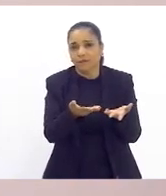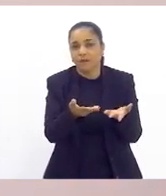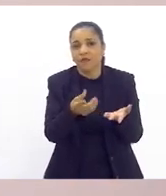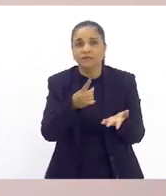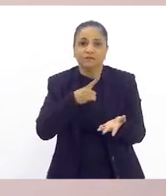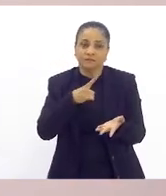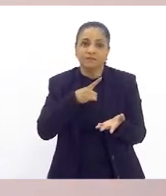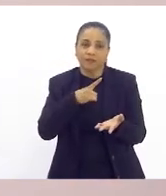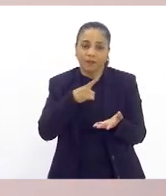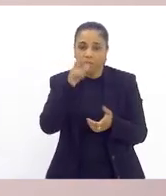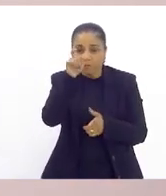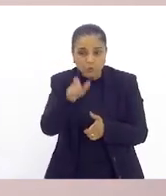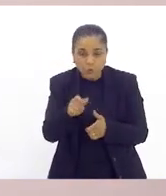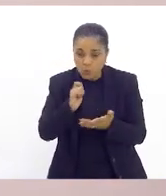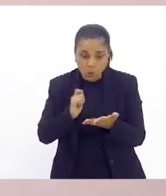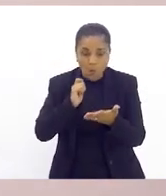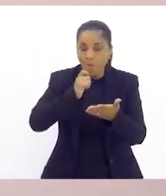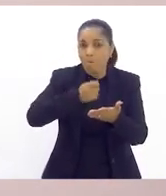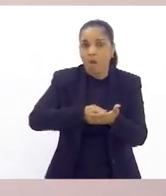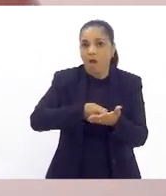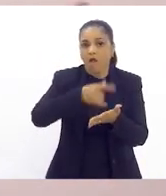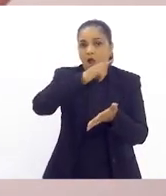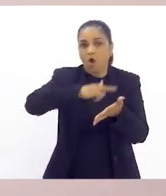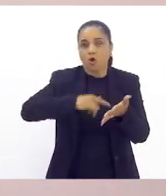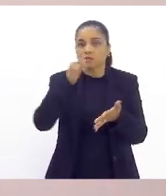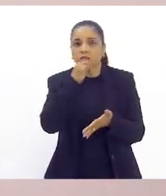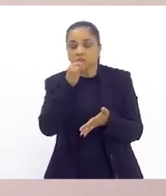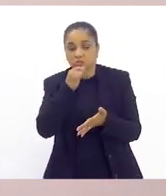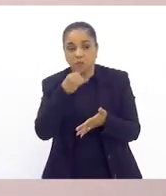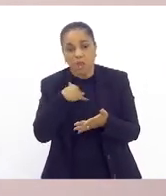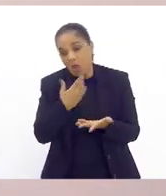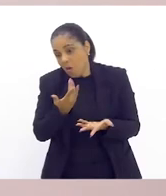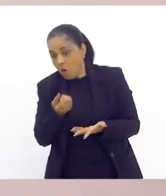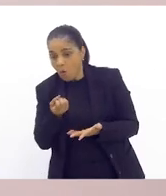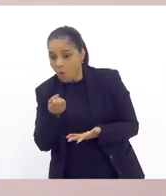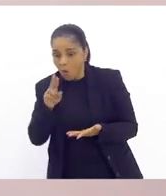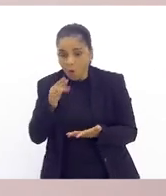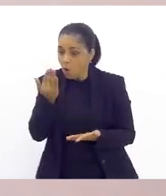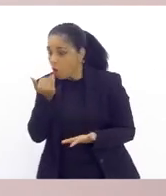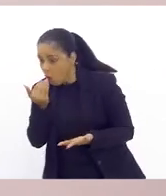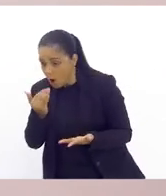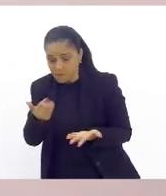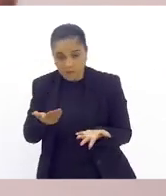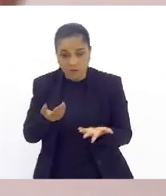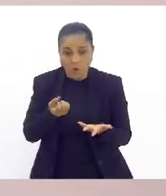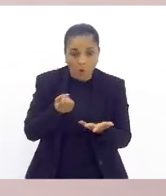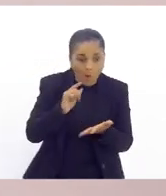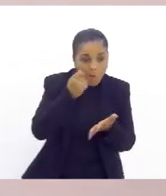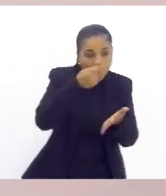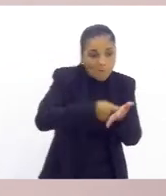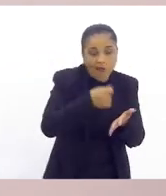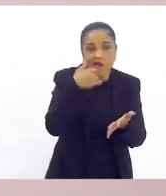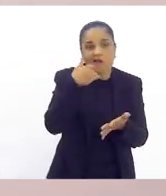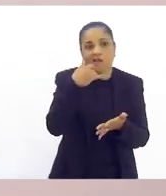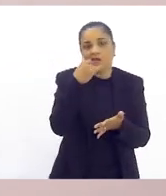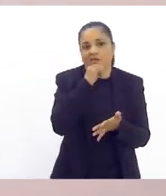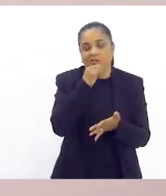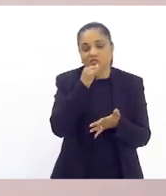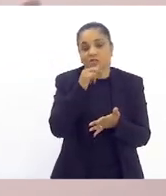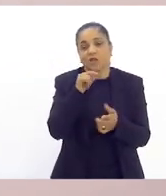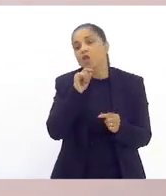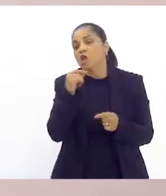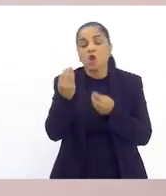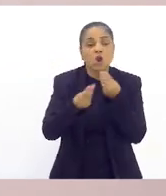paga a conta de energia porque ou o cara come ou tem essa realidade e isso precisa ser encarado de